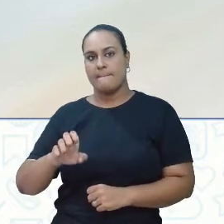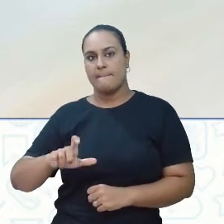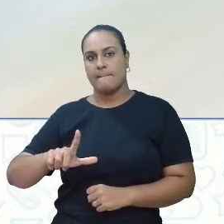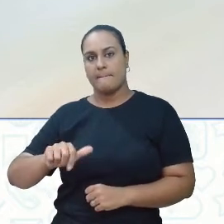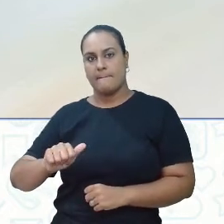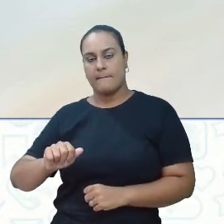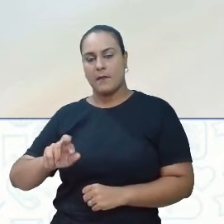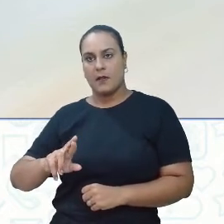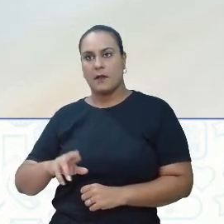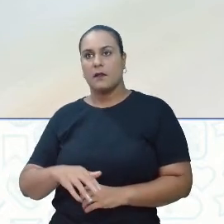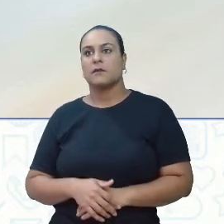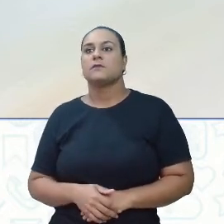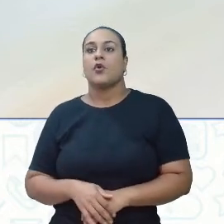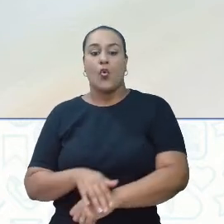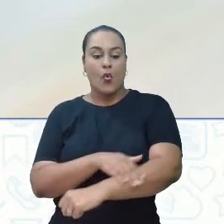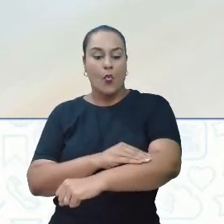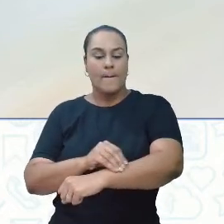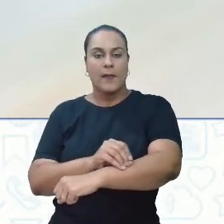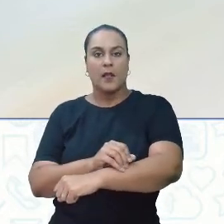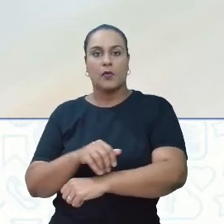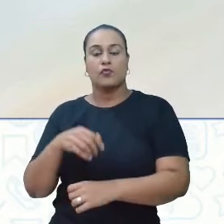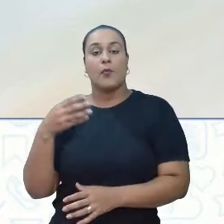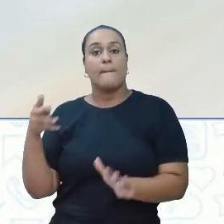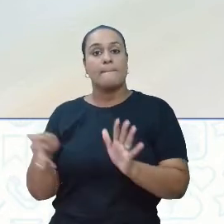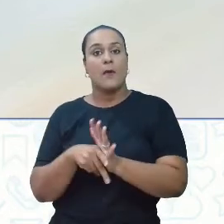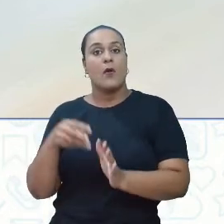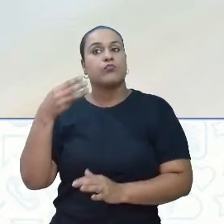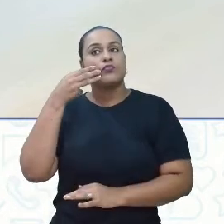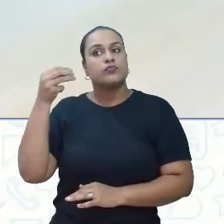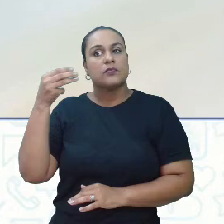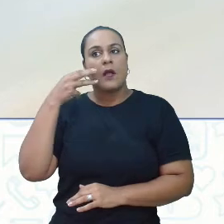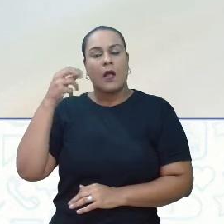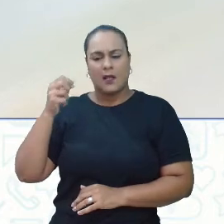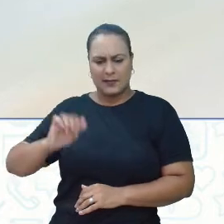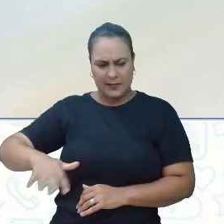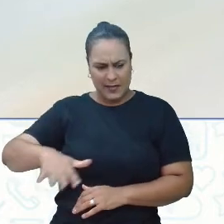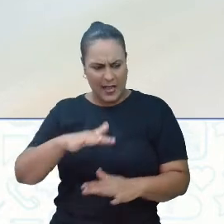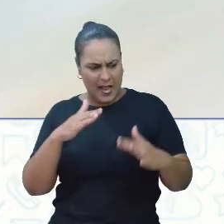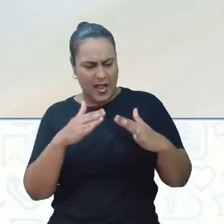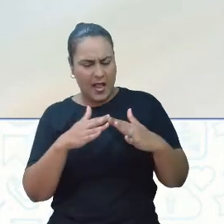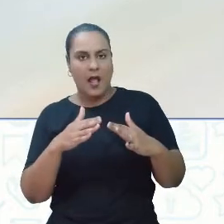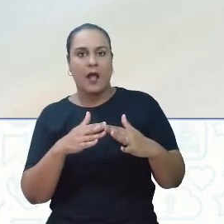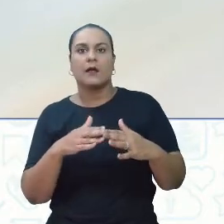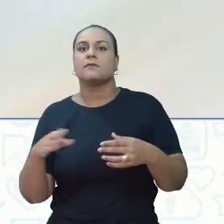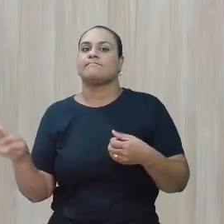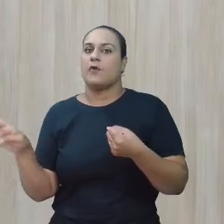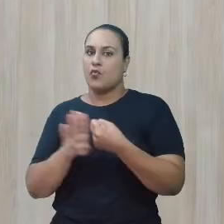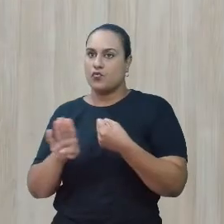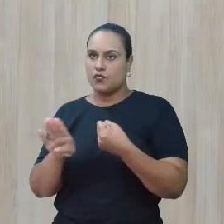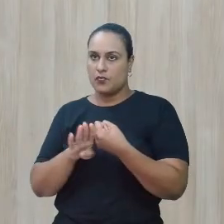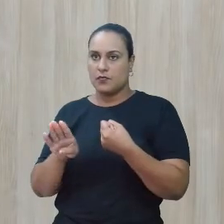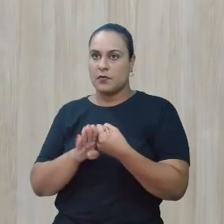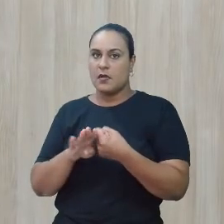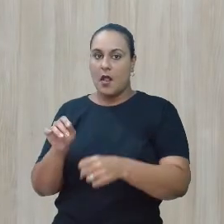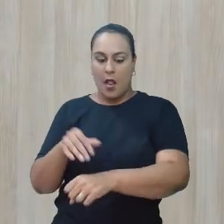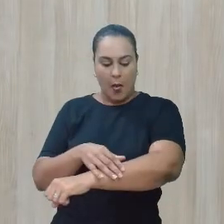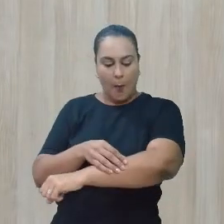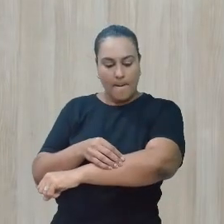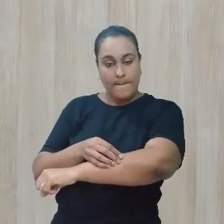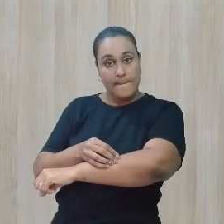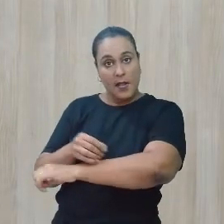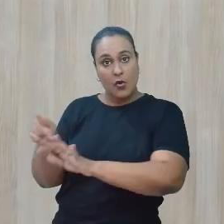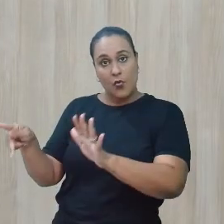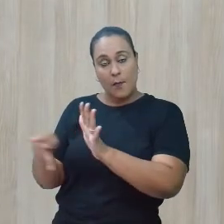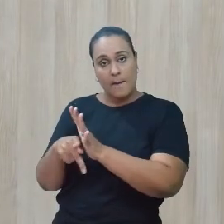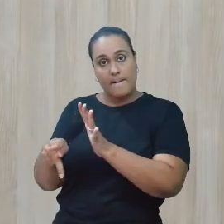O pelo do gato está pela casa. Então, eu sei que isso não é um verbo, eu sei que isso é um substantivo, porque o pelo do gato é